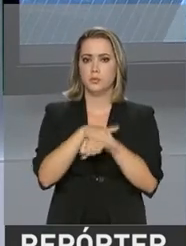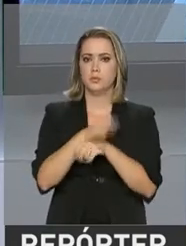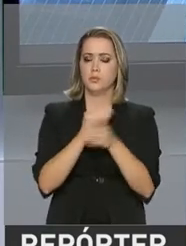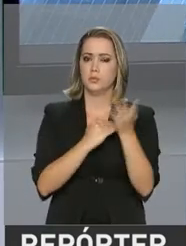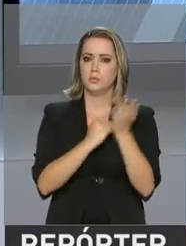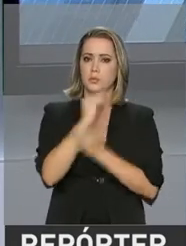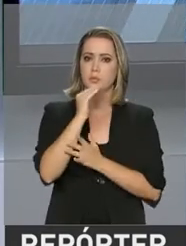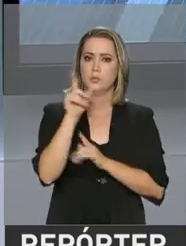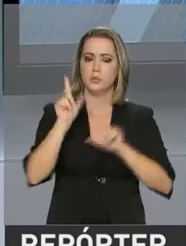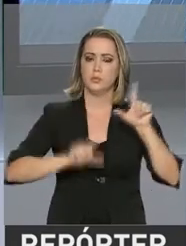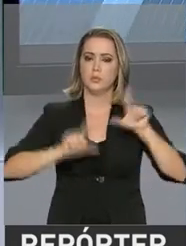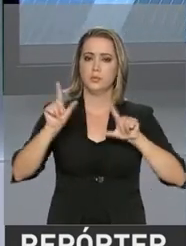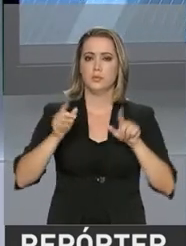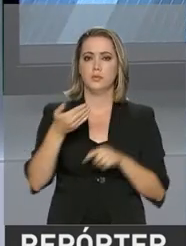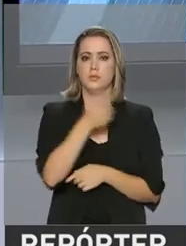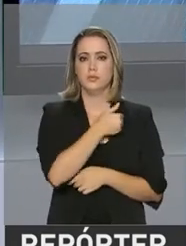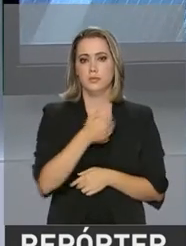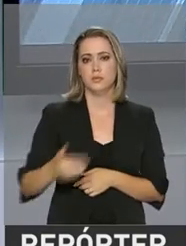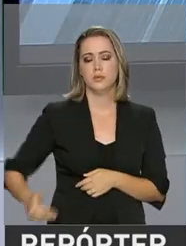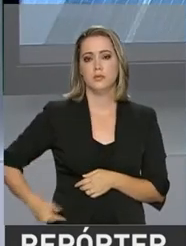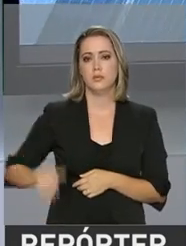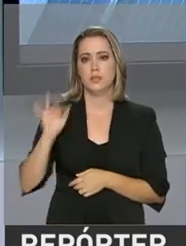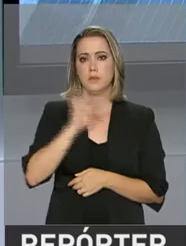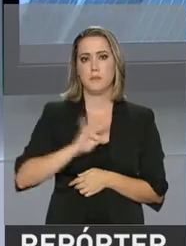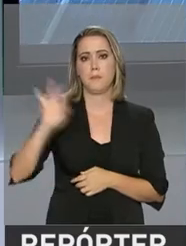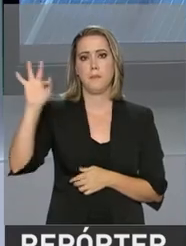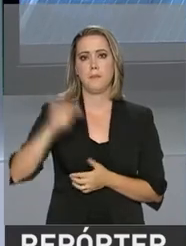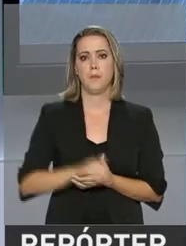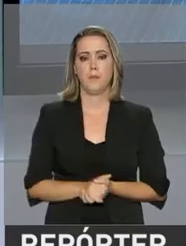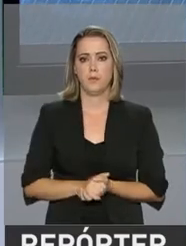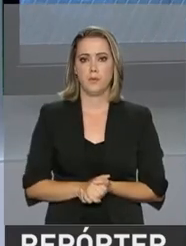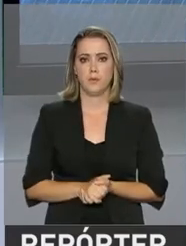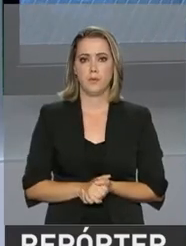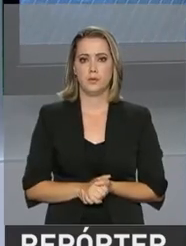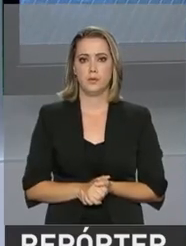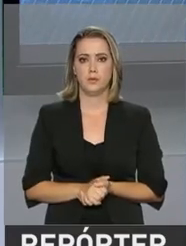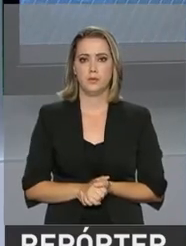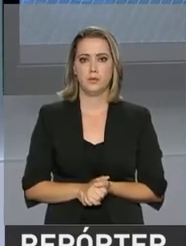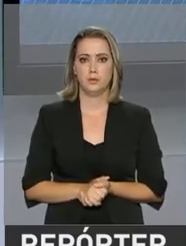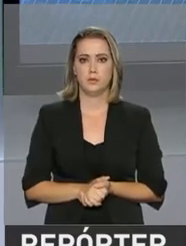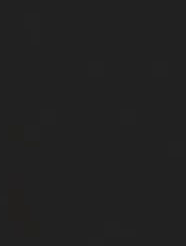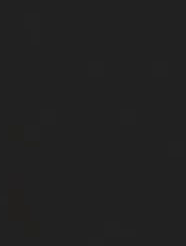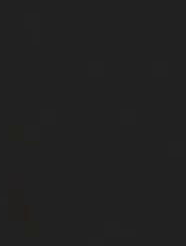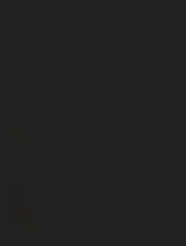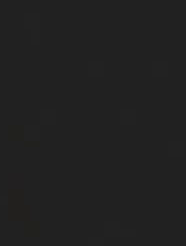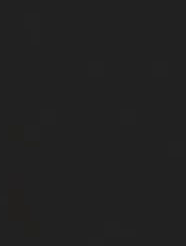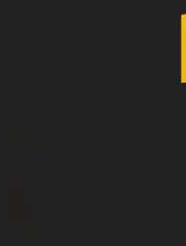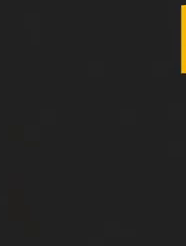para você e continue com a gente aqui na NBR, a TV do Governo Federal.